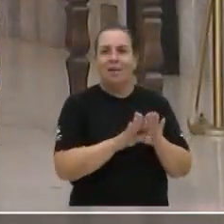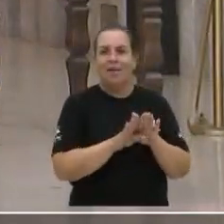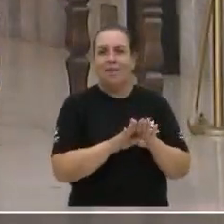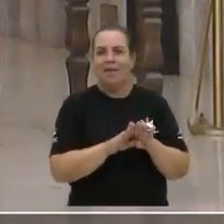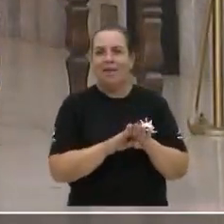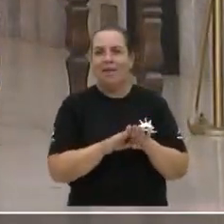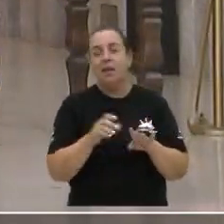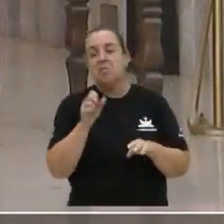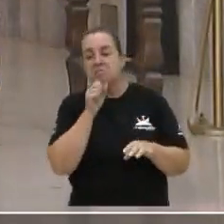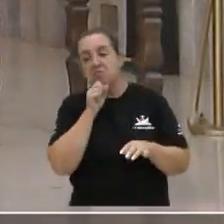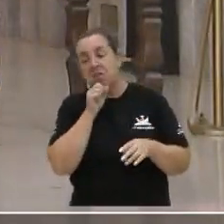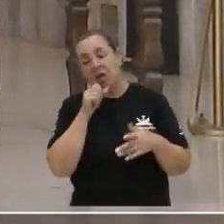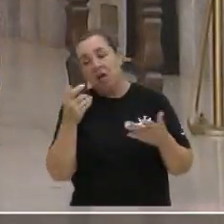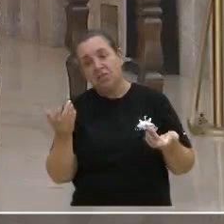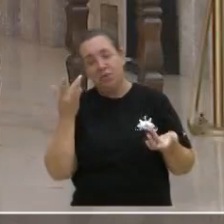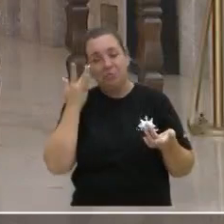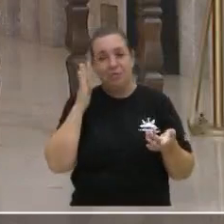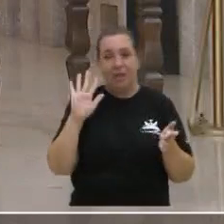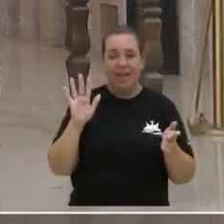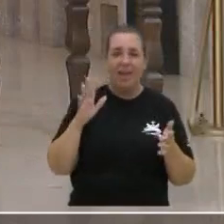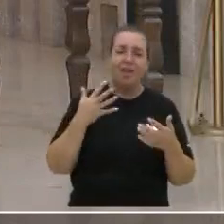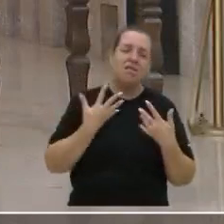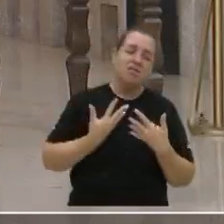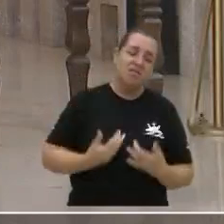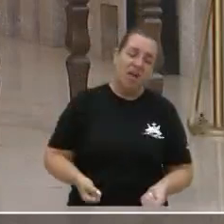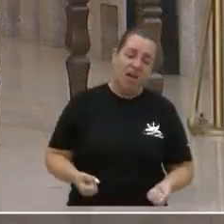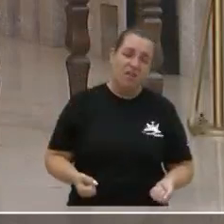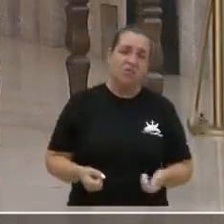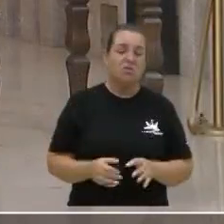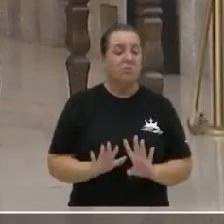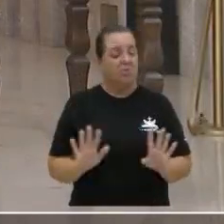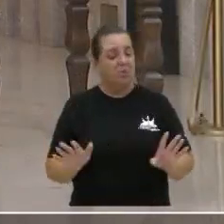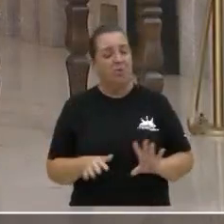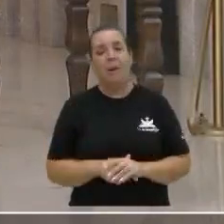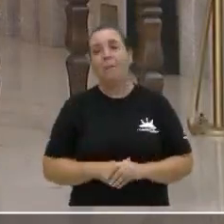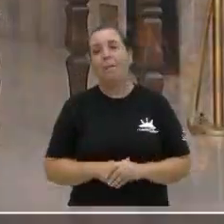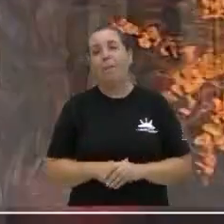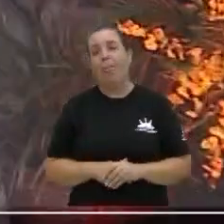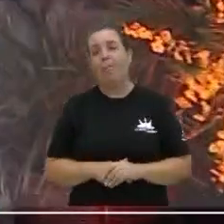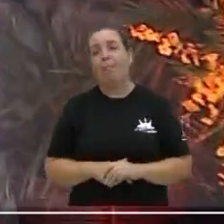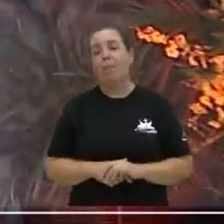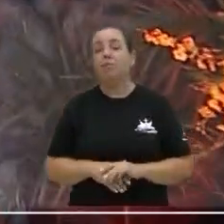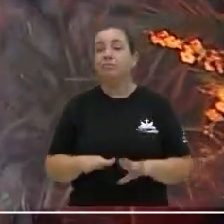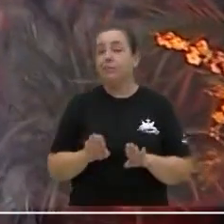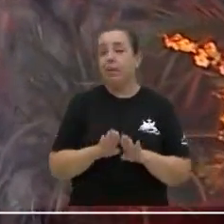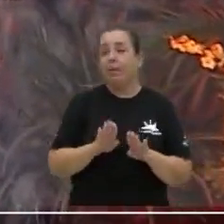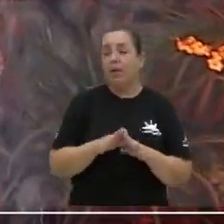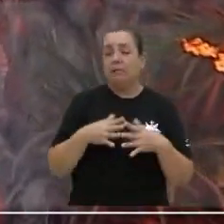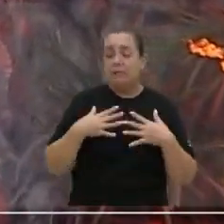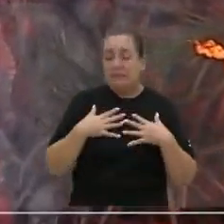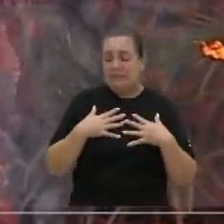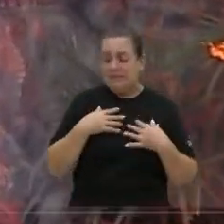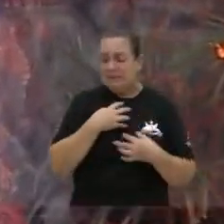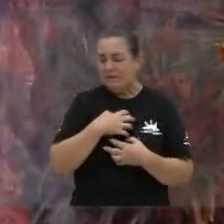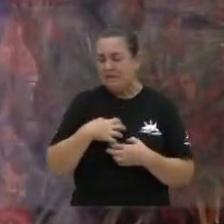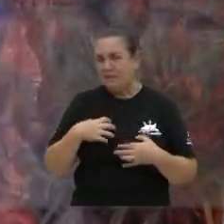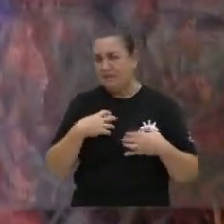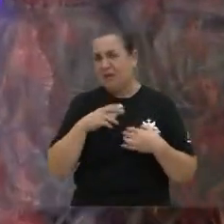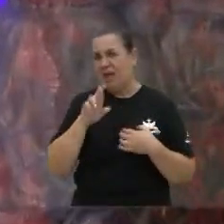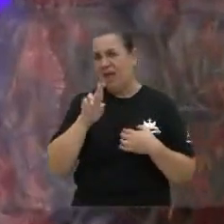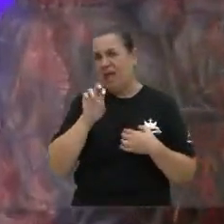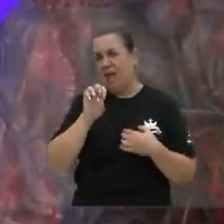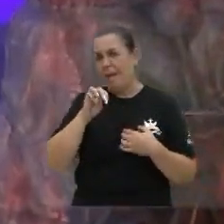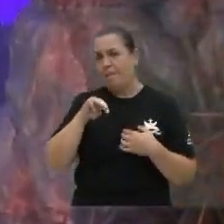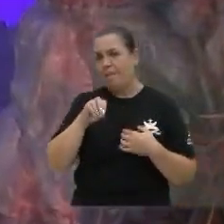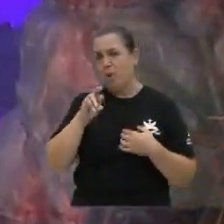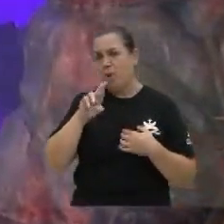pela idade, talvez pelo cansaço, talvez pelo remorso, os seus passos eram